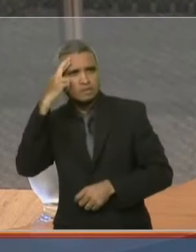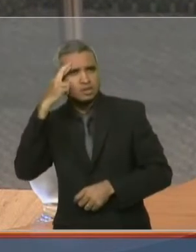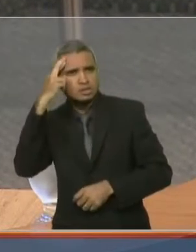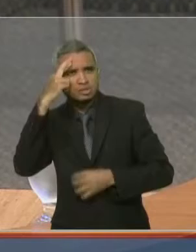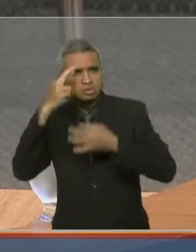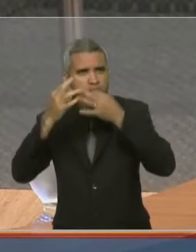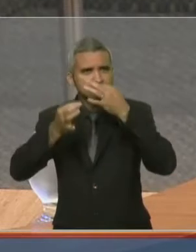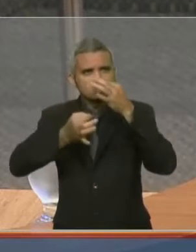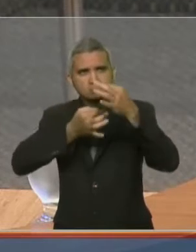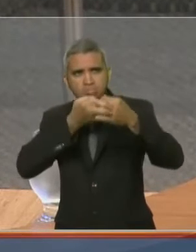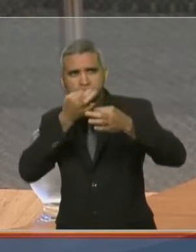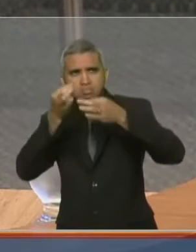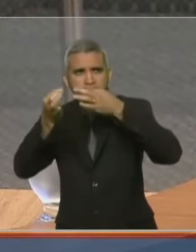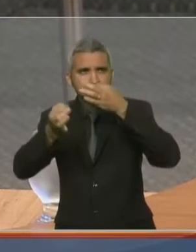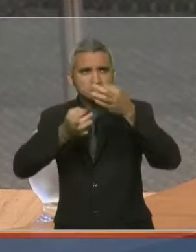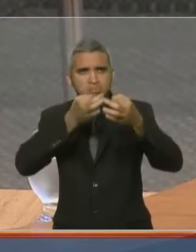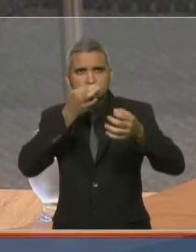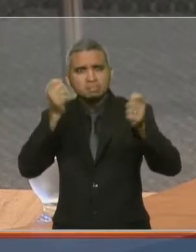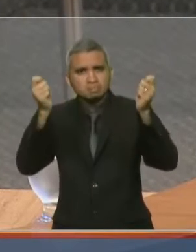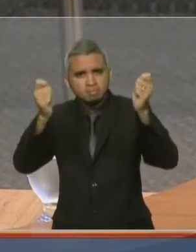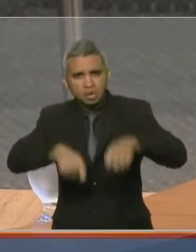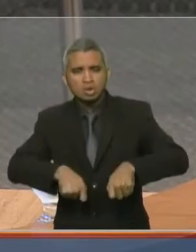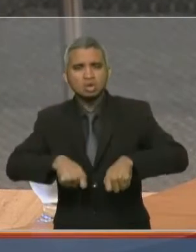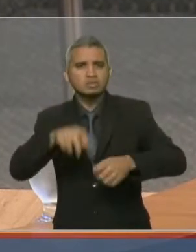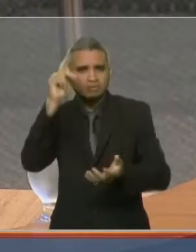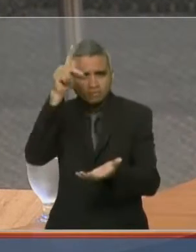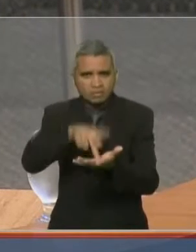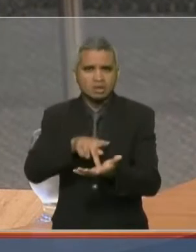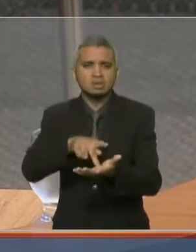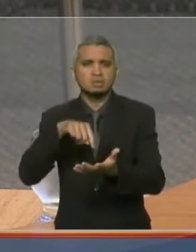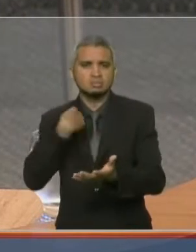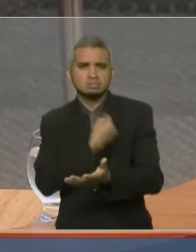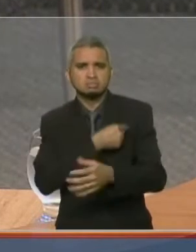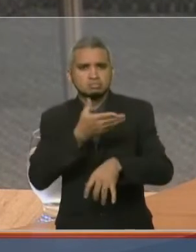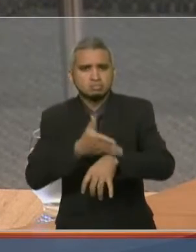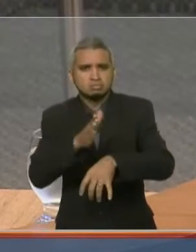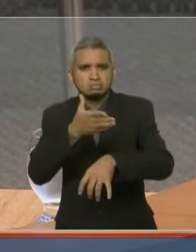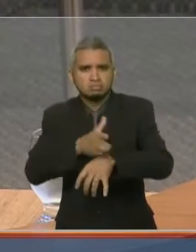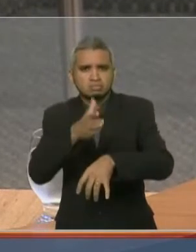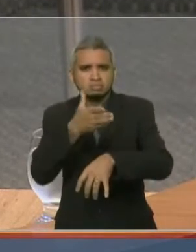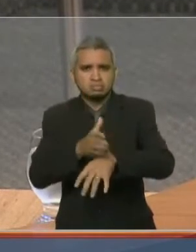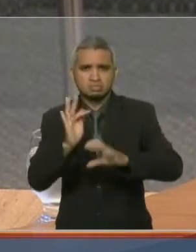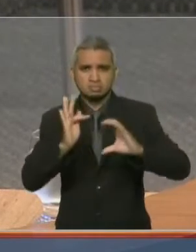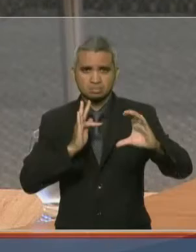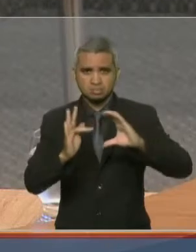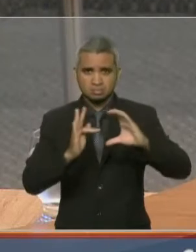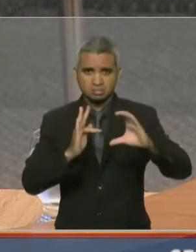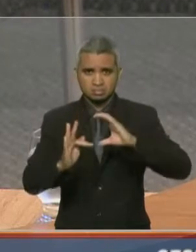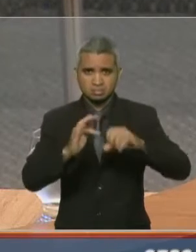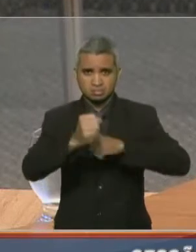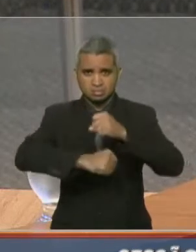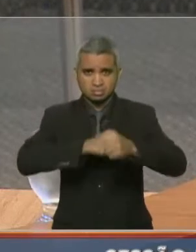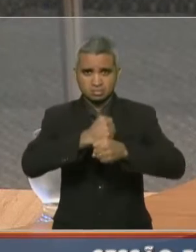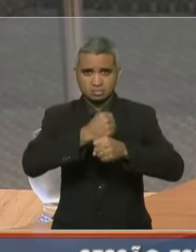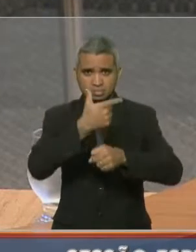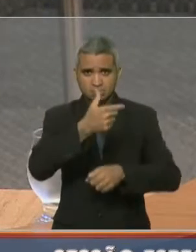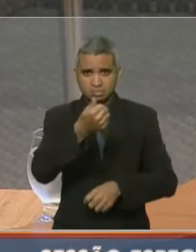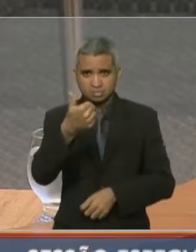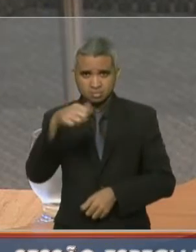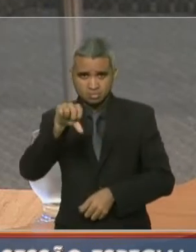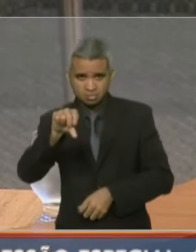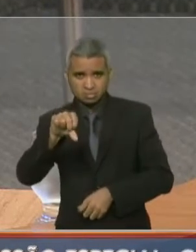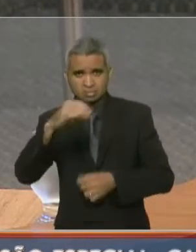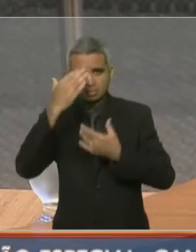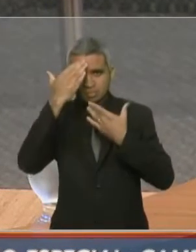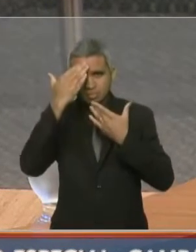coisas acontecerem como propõe a campanha da fraternidade de 2019. A gente agradece imensamente a oportunidade de estar